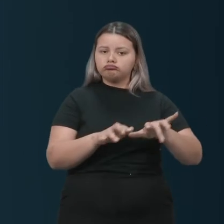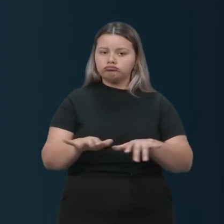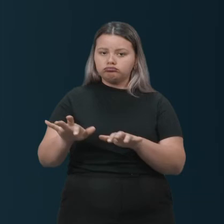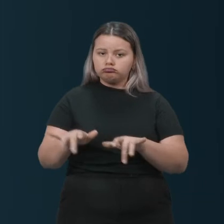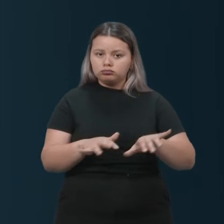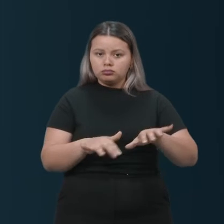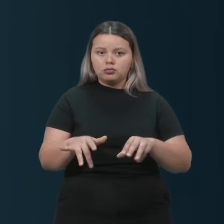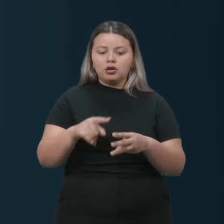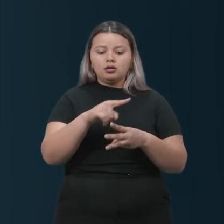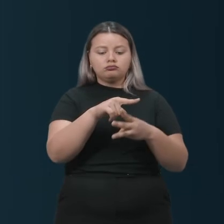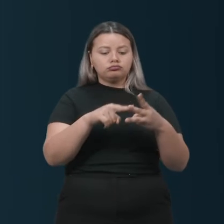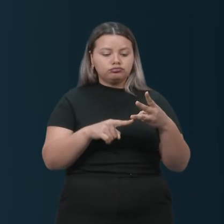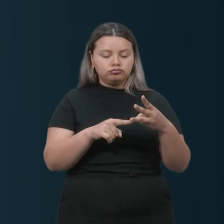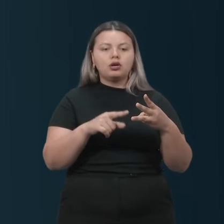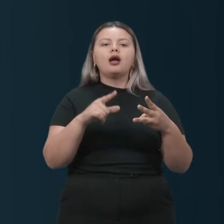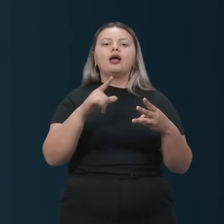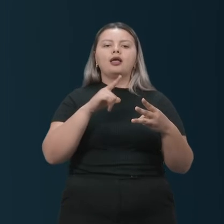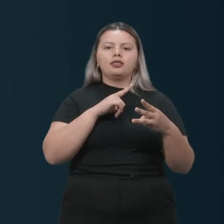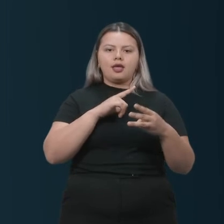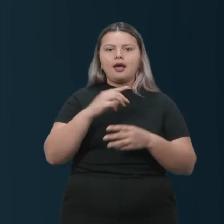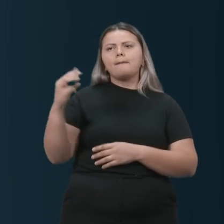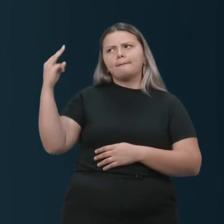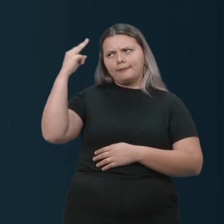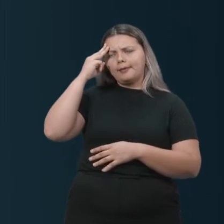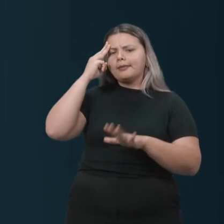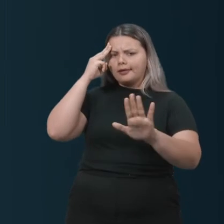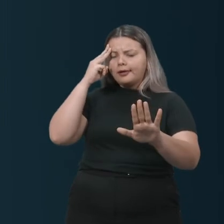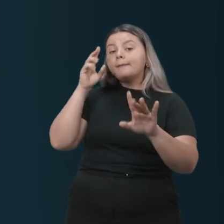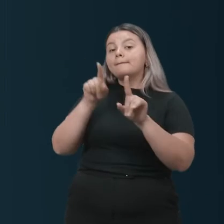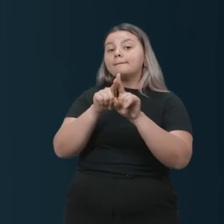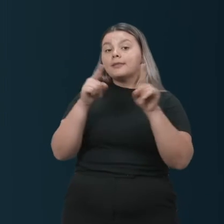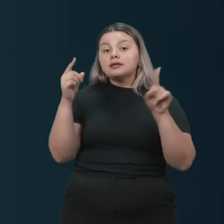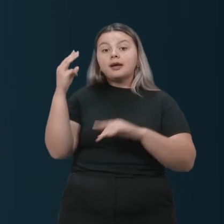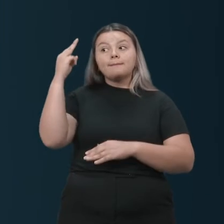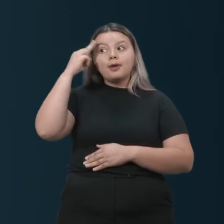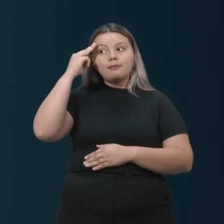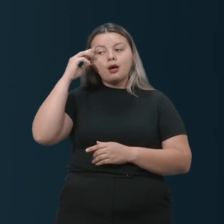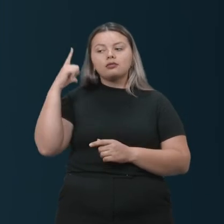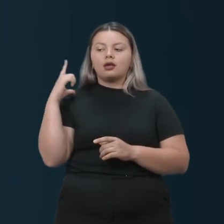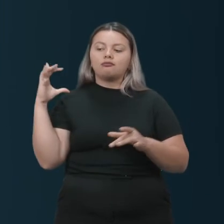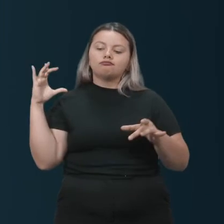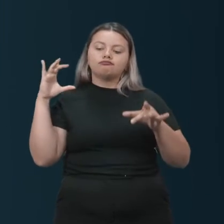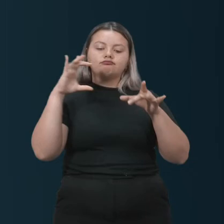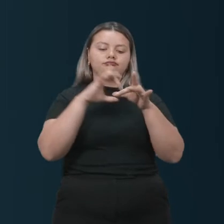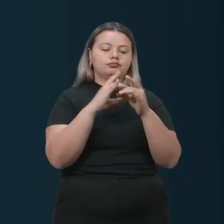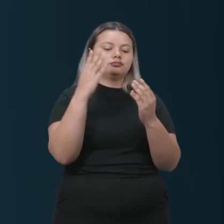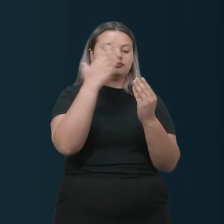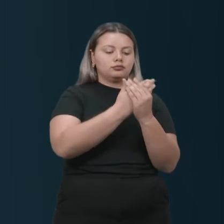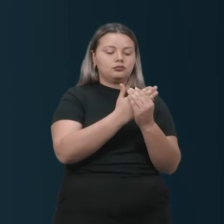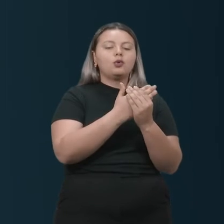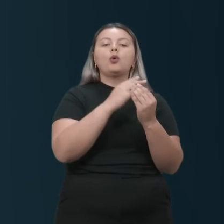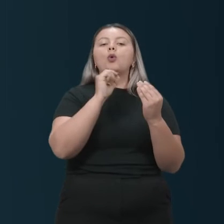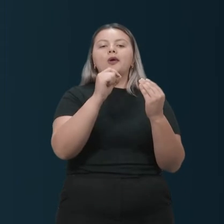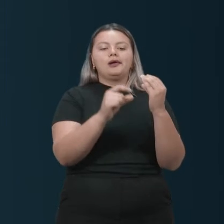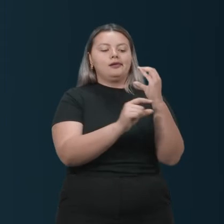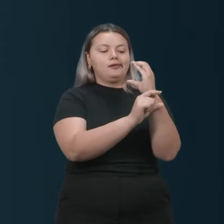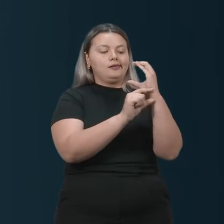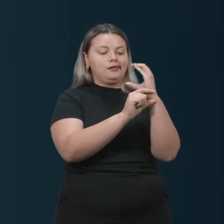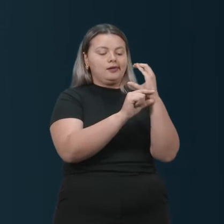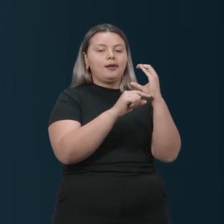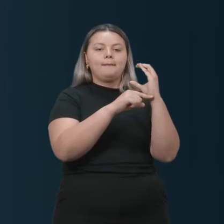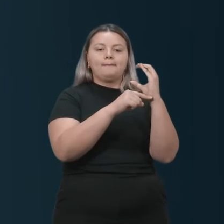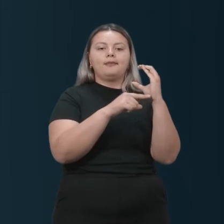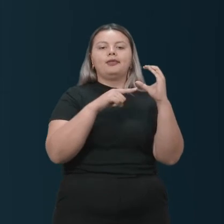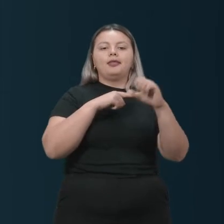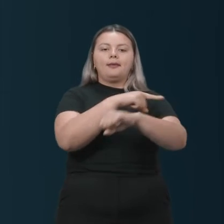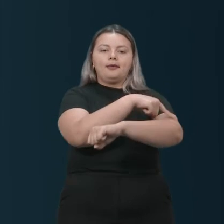piano, embora tudo isso exija a formação de memórias, essas memórias têm um componente motor que dependem do